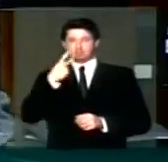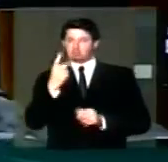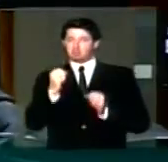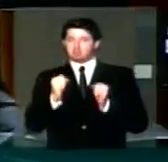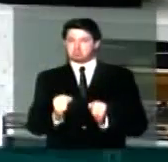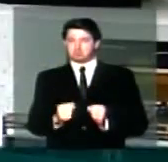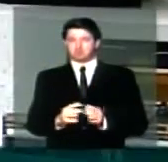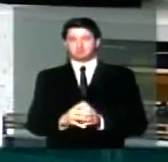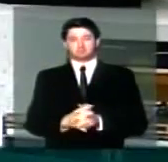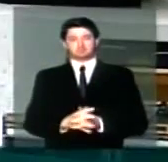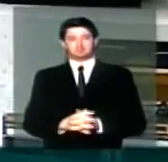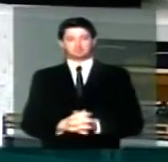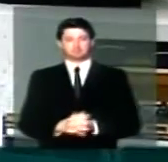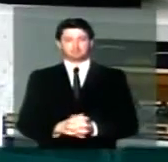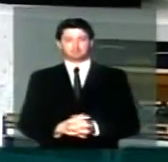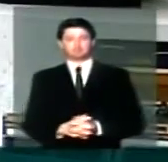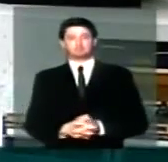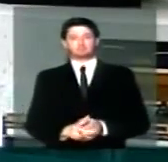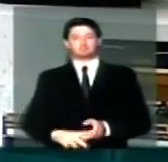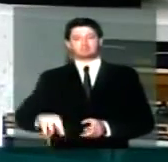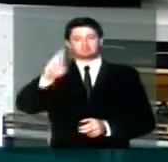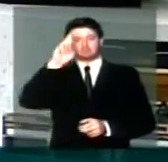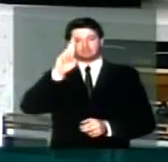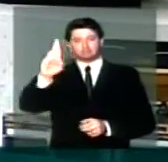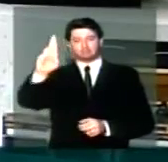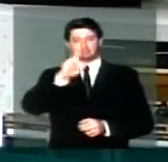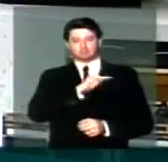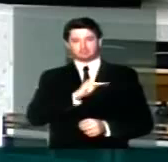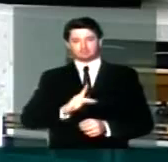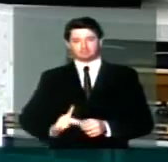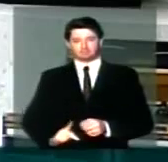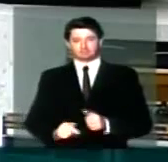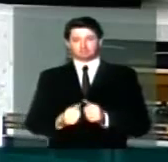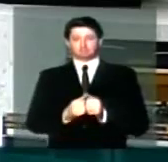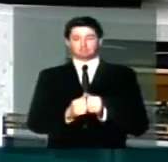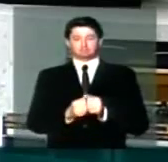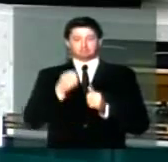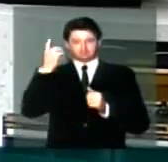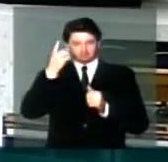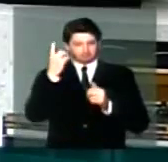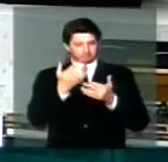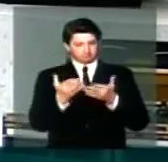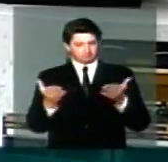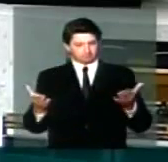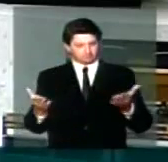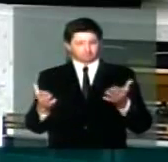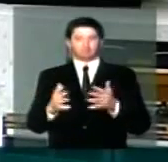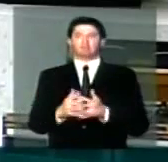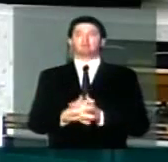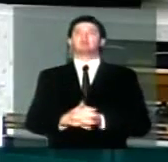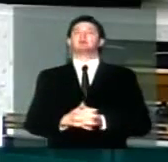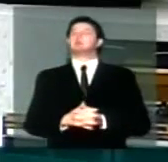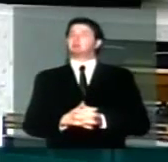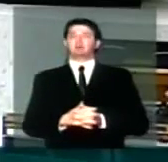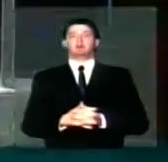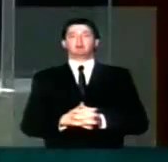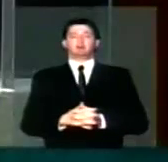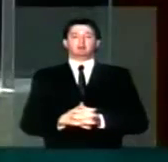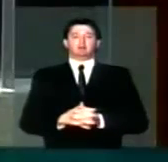10 minutos. Senhor presidente, senhores deputados, senhoras